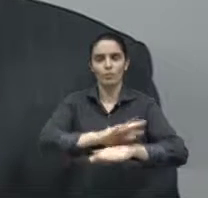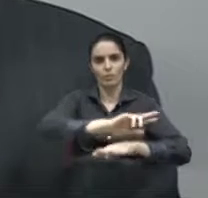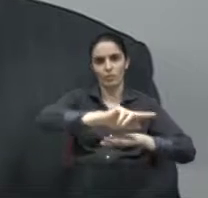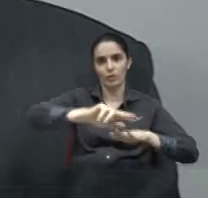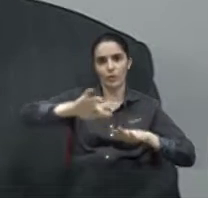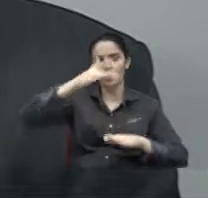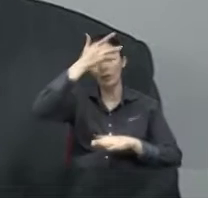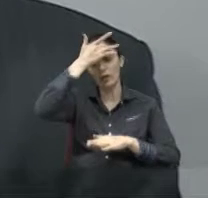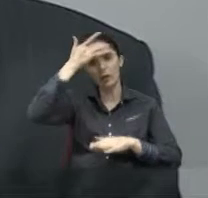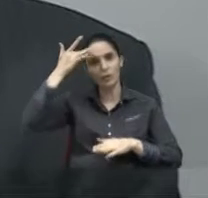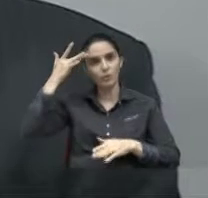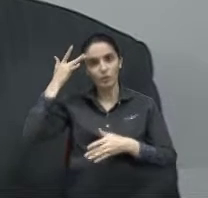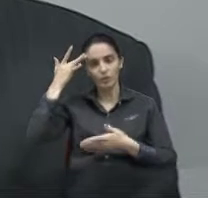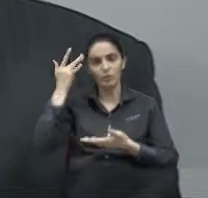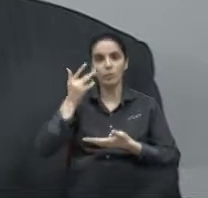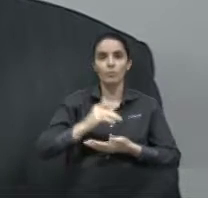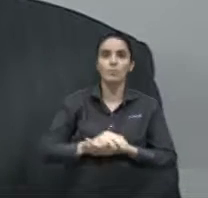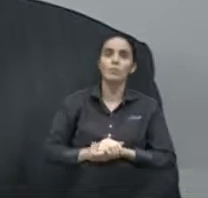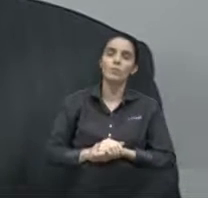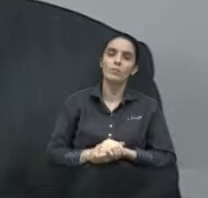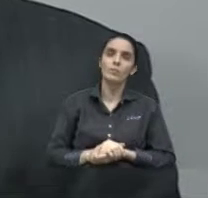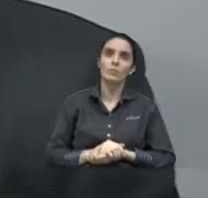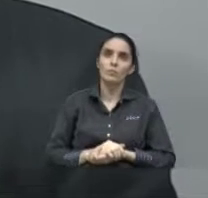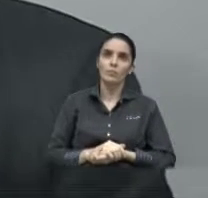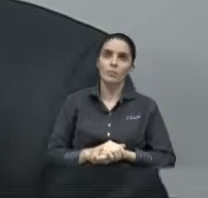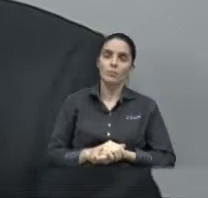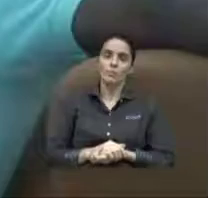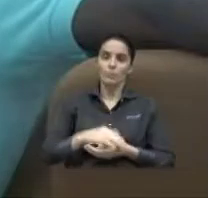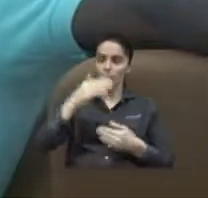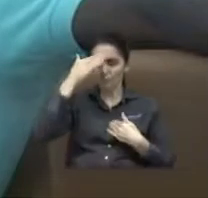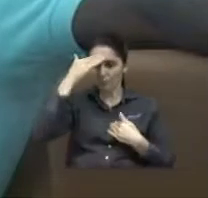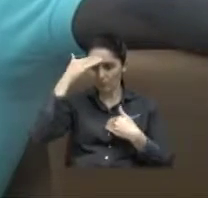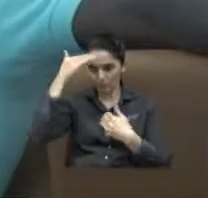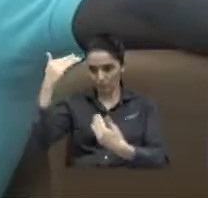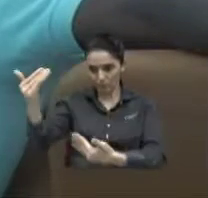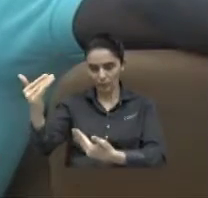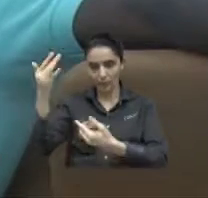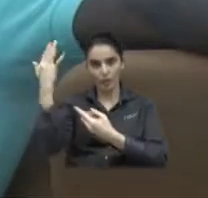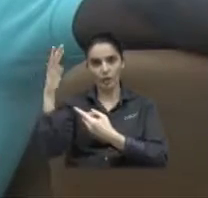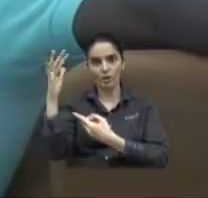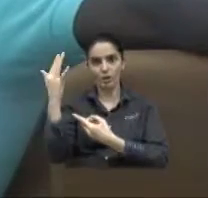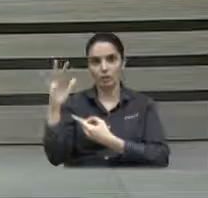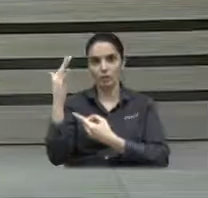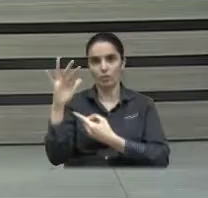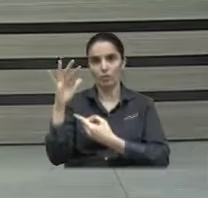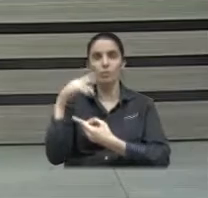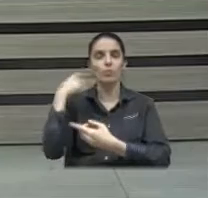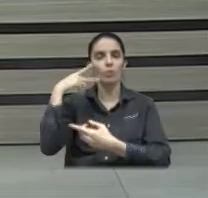muitas pessoas dentro da área da educação. Nosso muito obrigado e parabéns, vereador Mir.